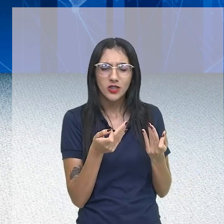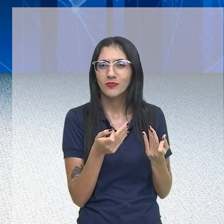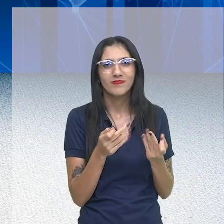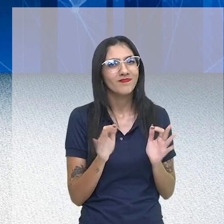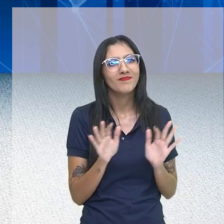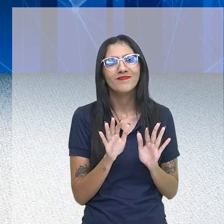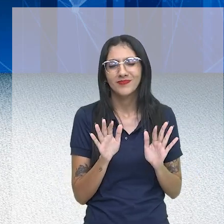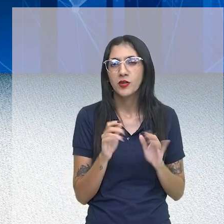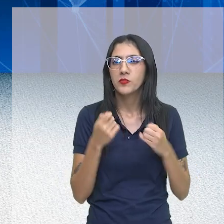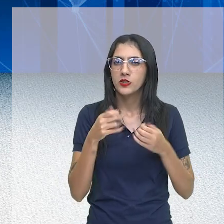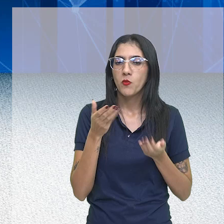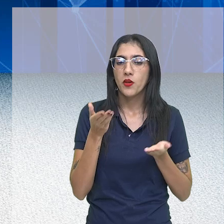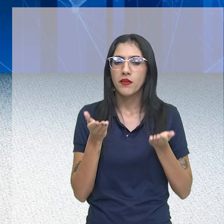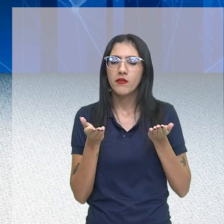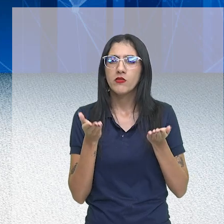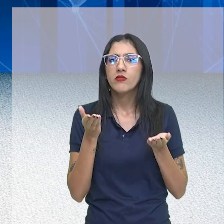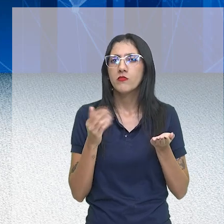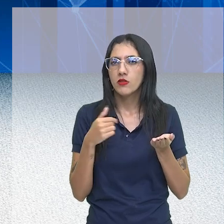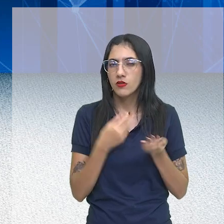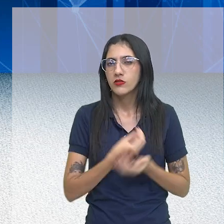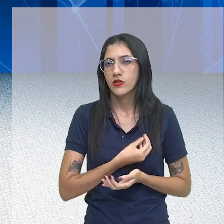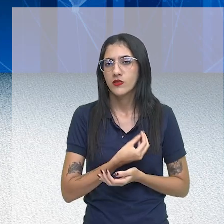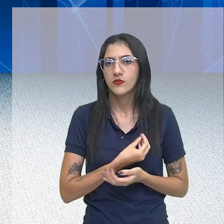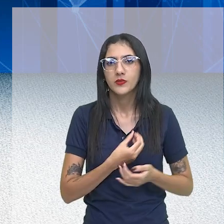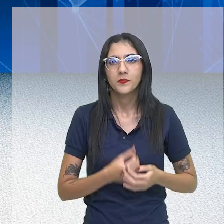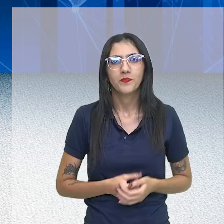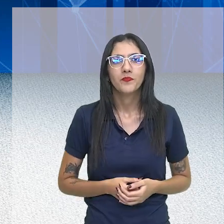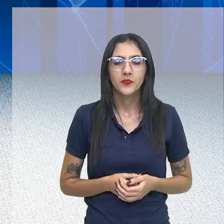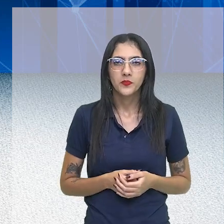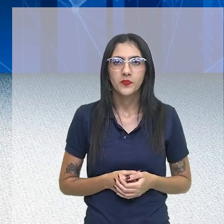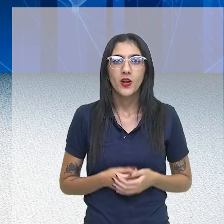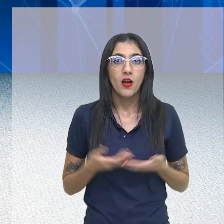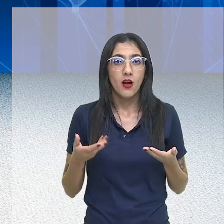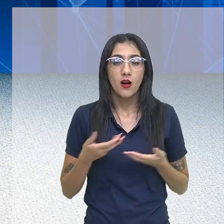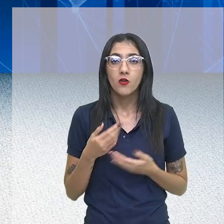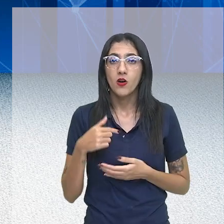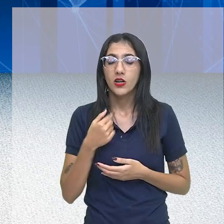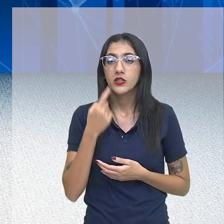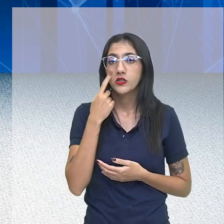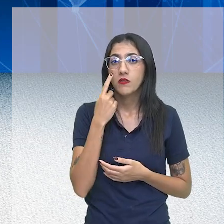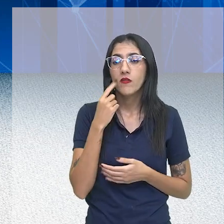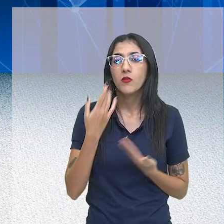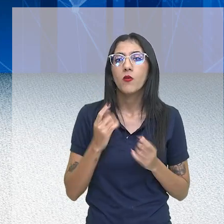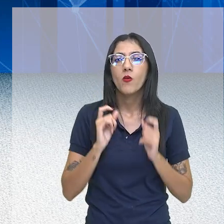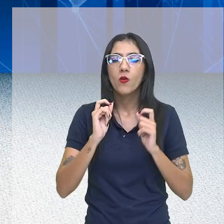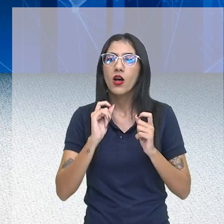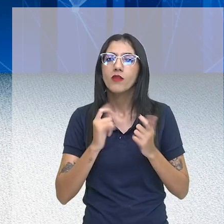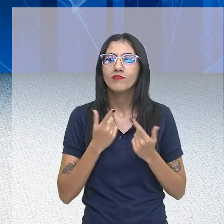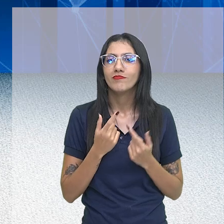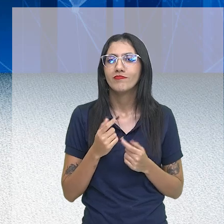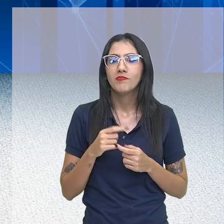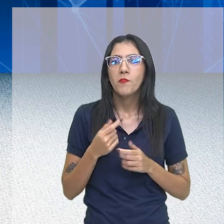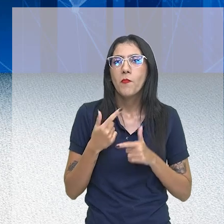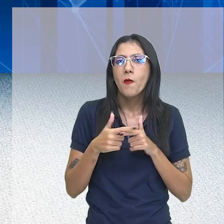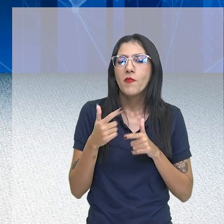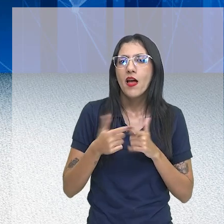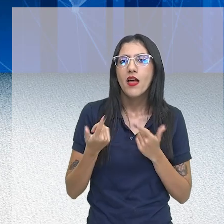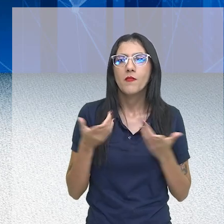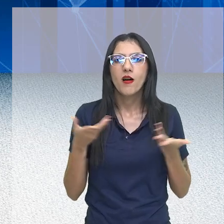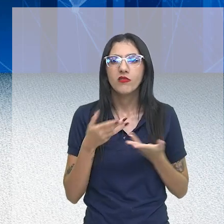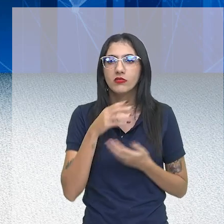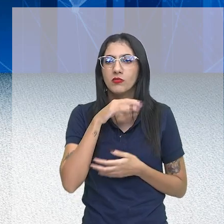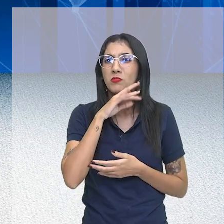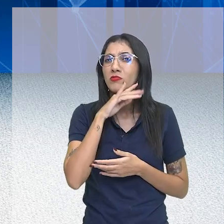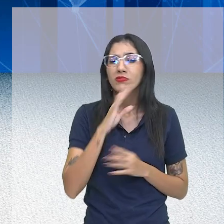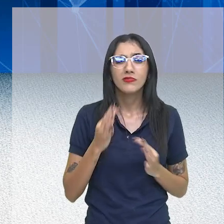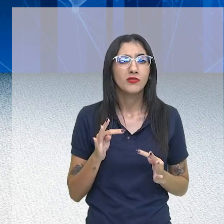um equilíbrio para tudo na nossa vida. A partir de agora, a gente vai ver os impactos negativos quando a tecnologia é utilizada de